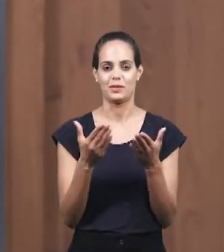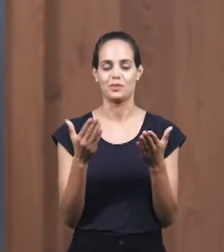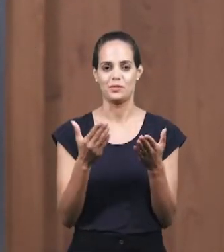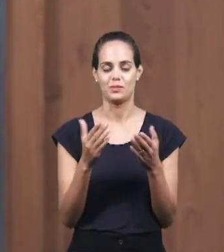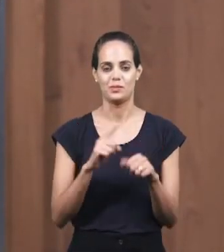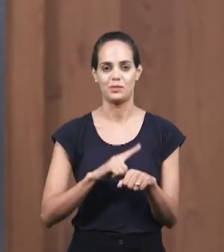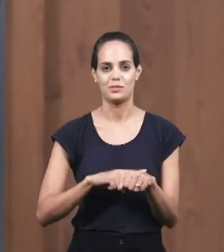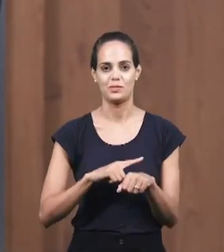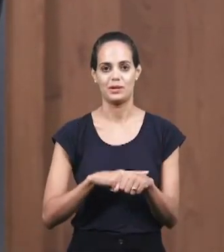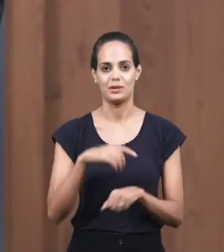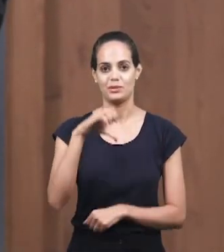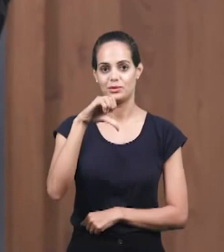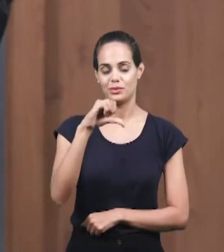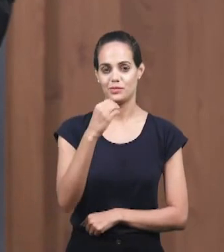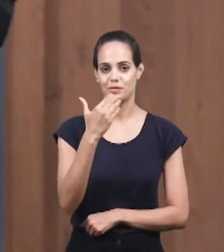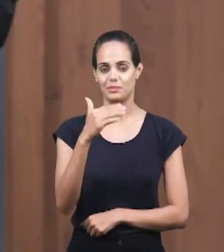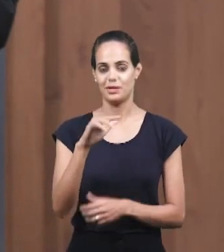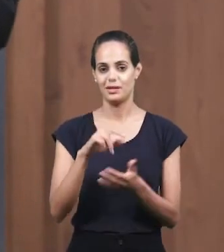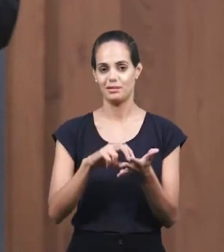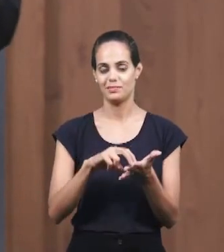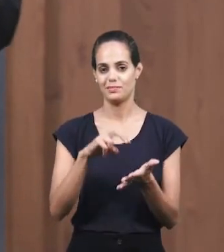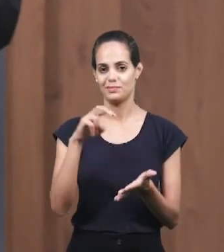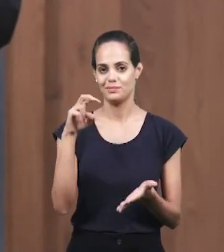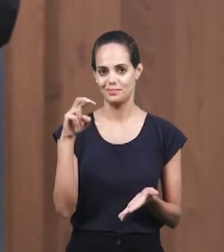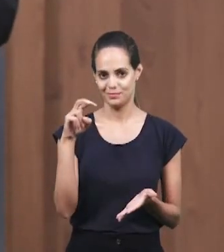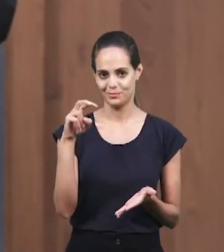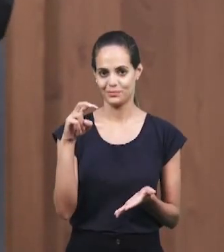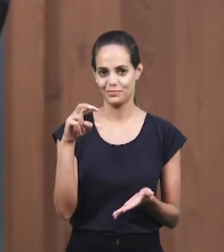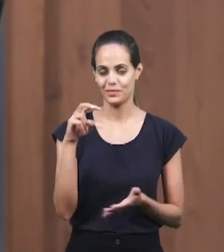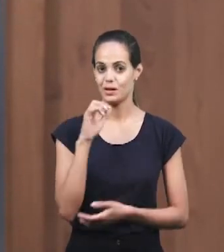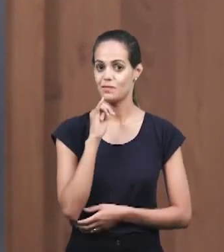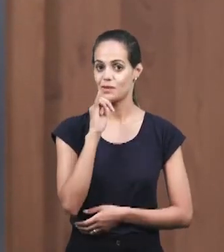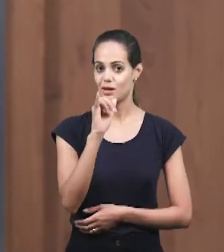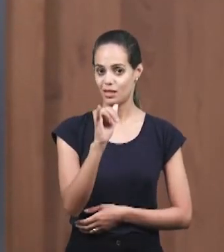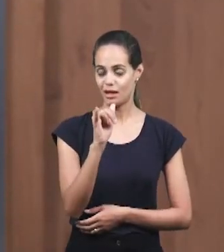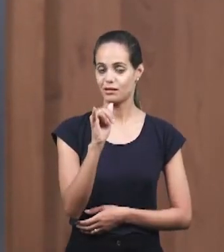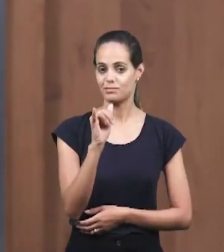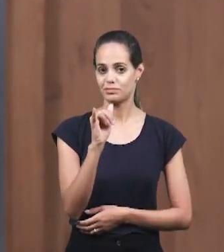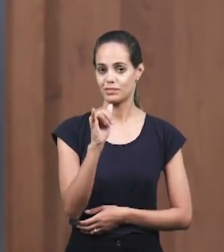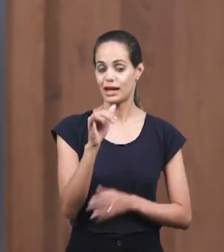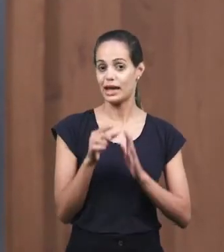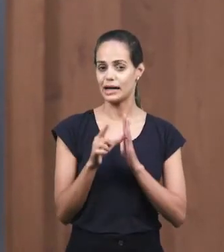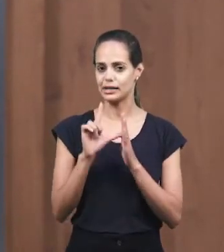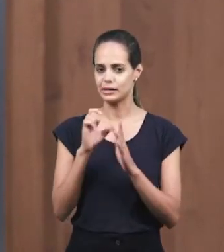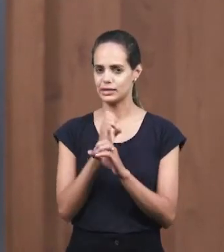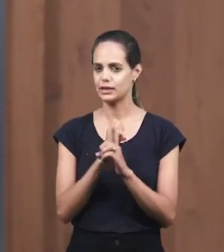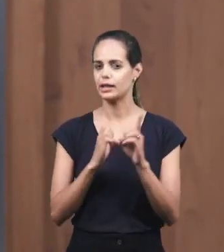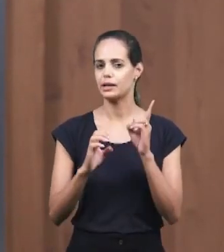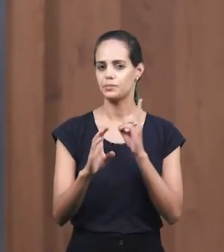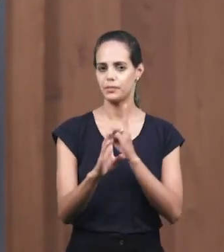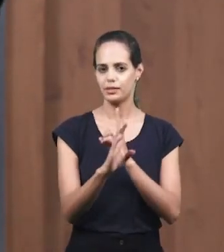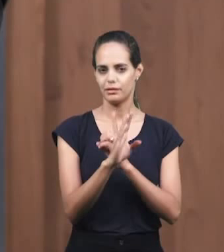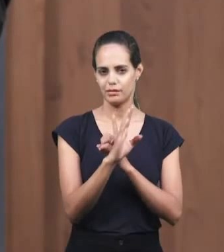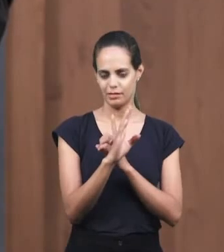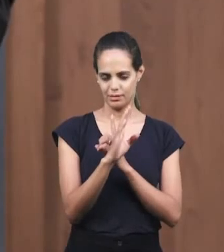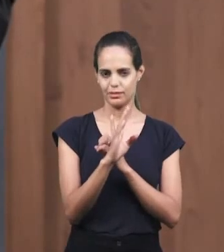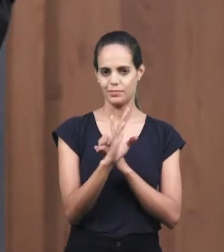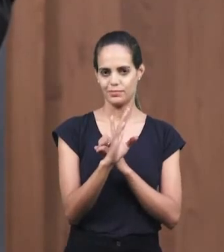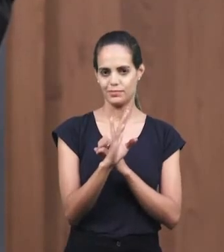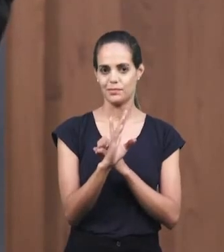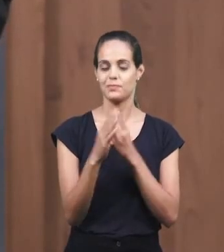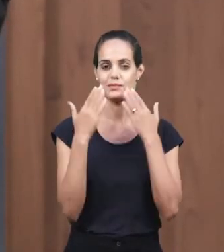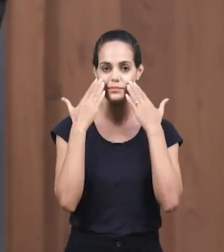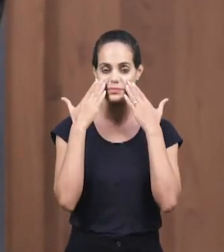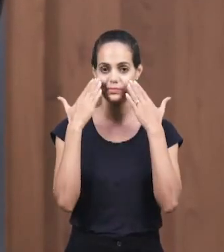manhã. Eu quero dizer que nós estamos aqui, mais uma vez, mais cedo um pouco, da Escola Bíblica Dominical, para